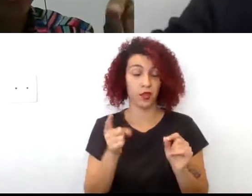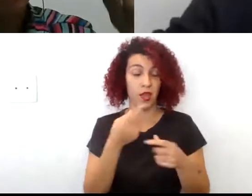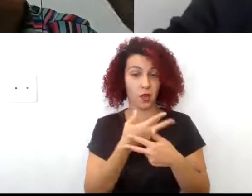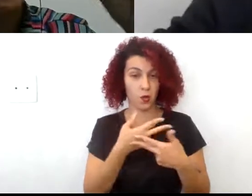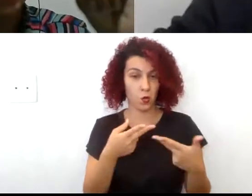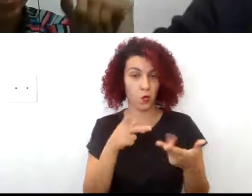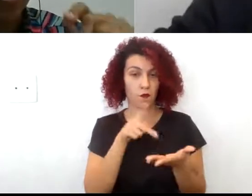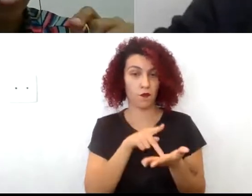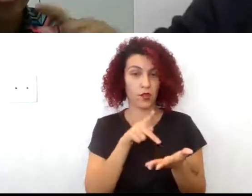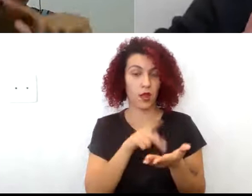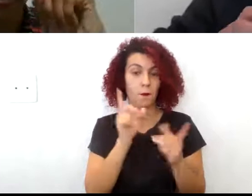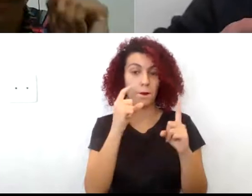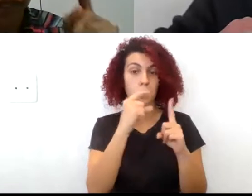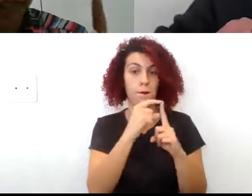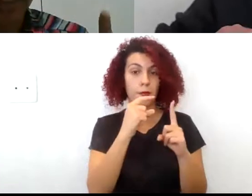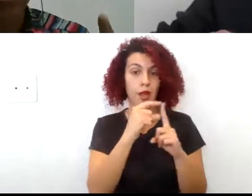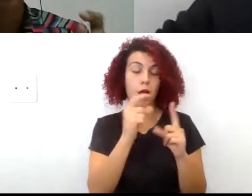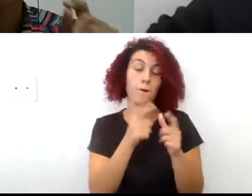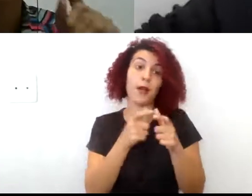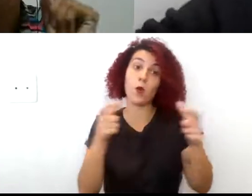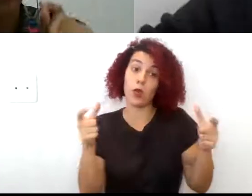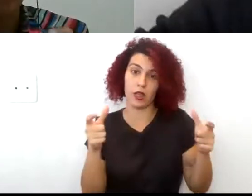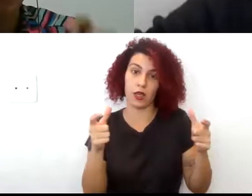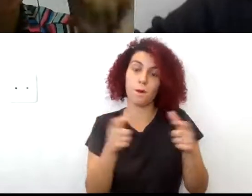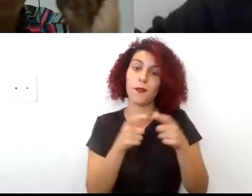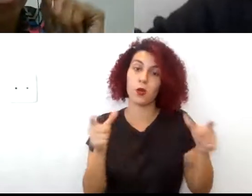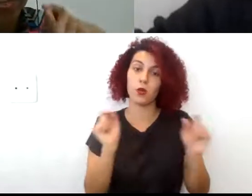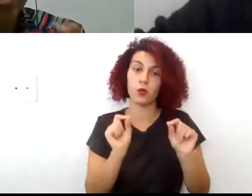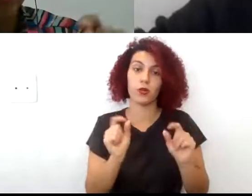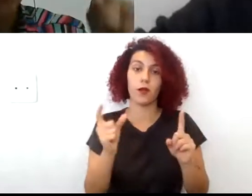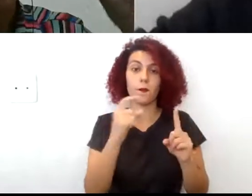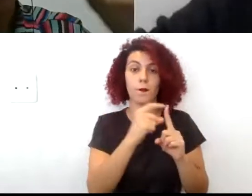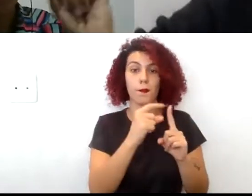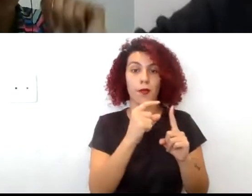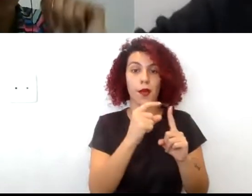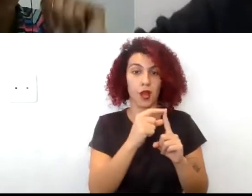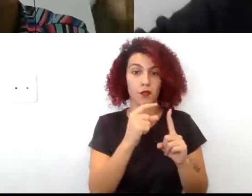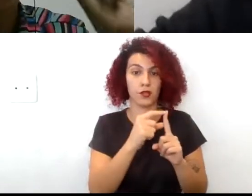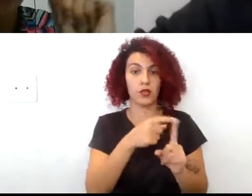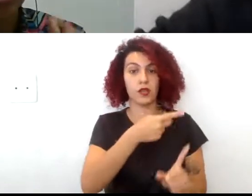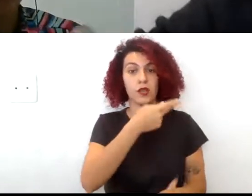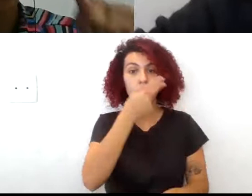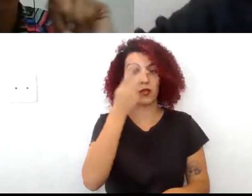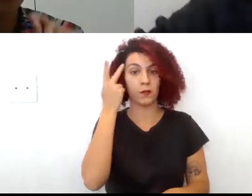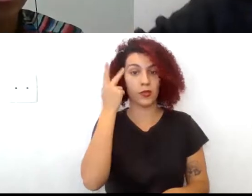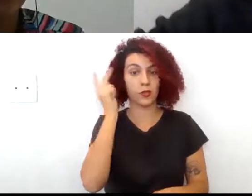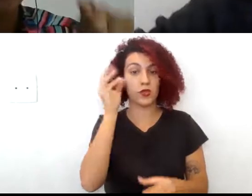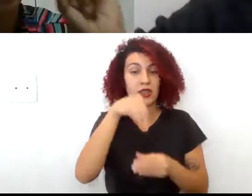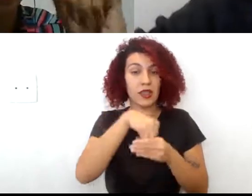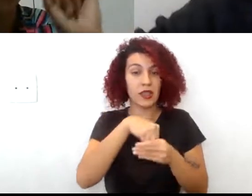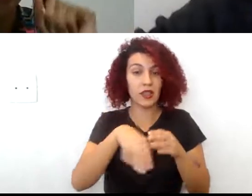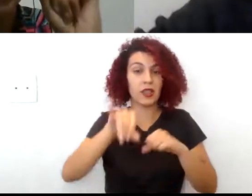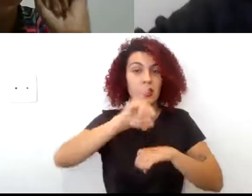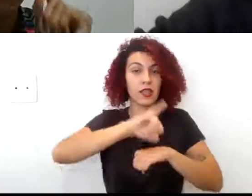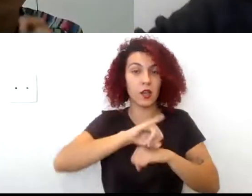verdade palavras em grande maioria deles são palavras faladas por pessoas nos interiores de